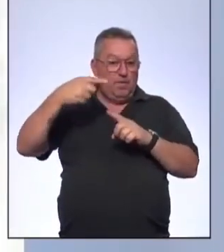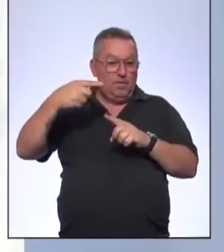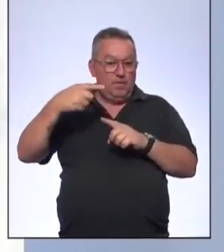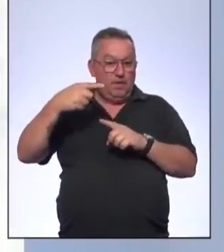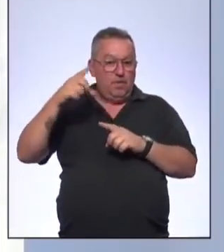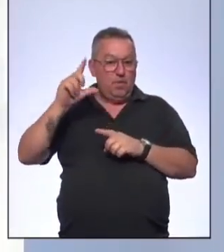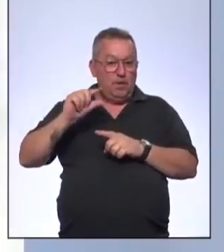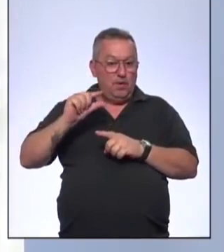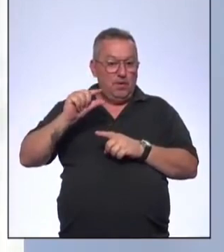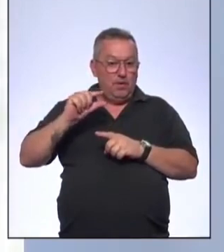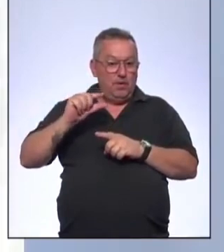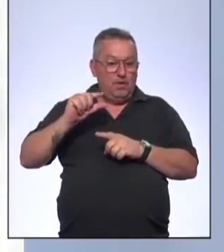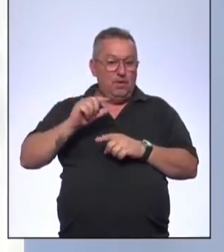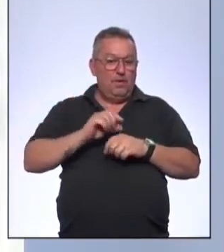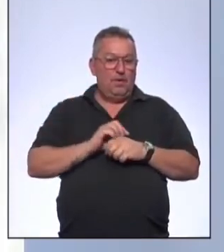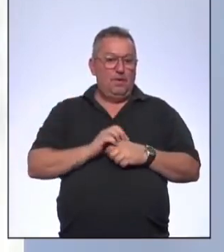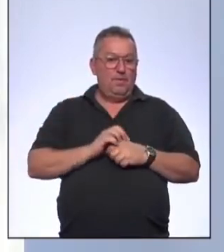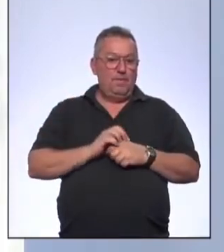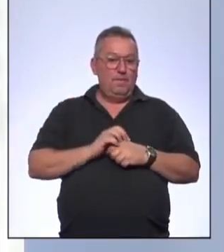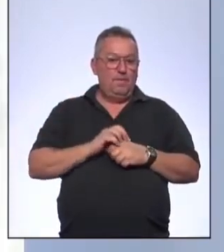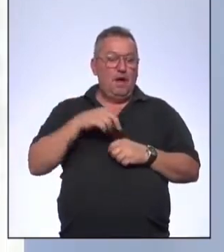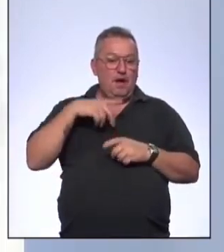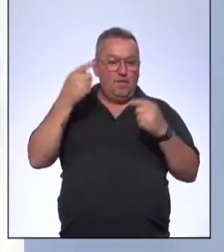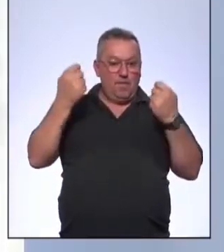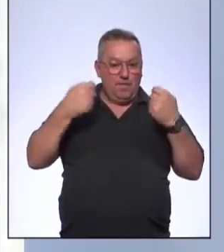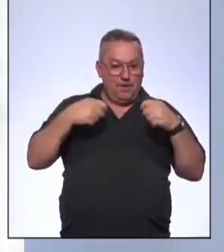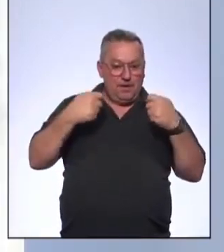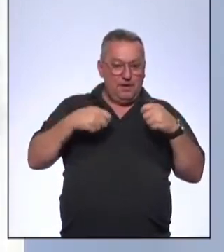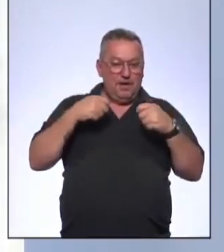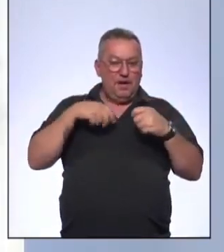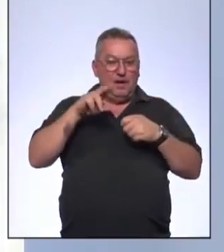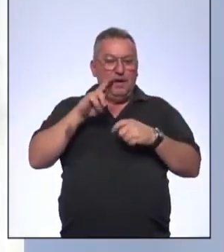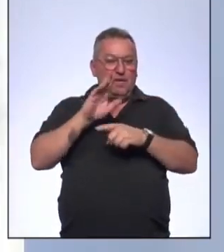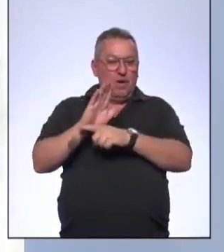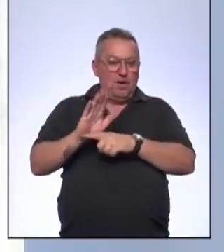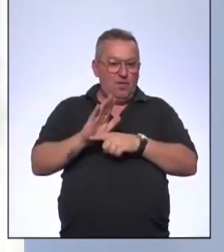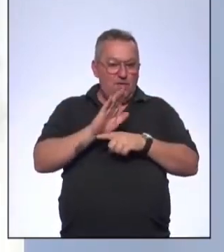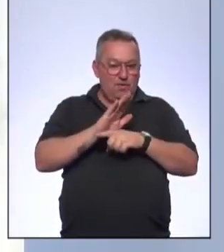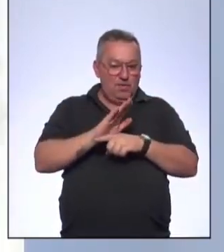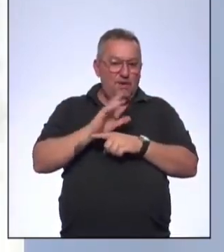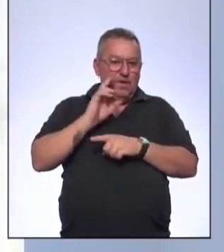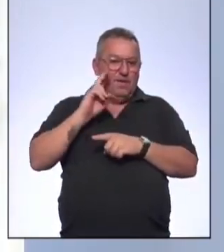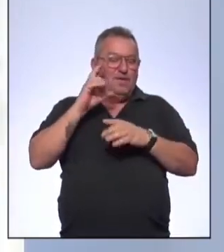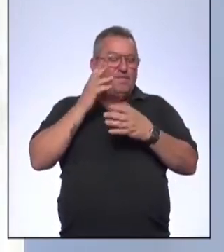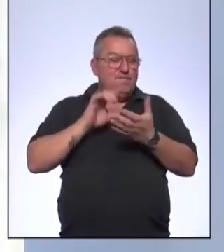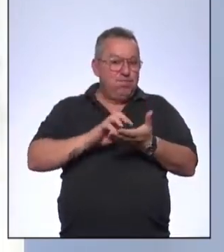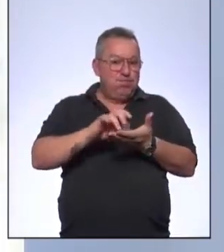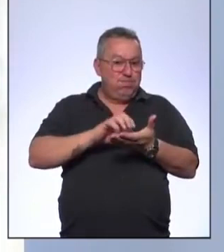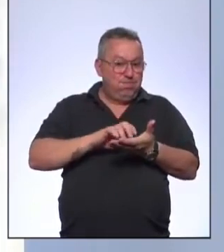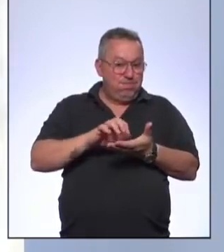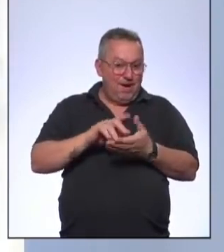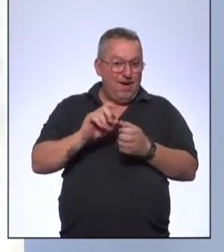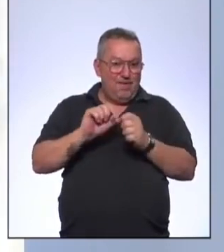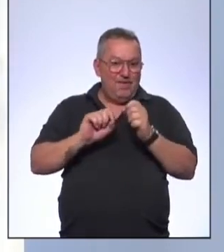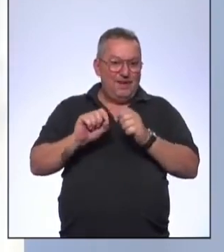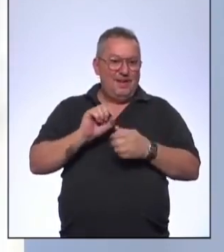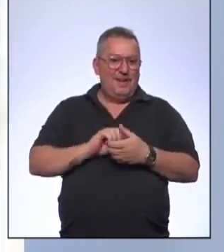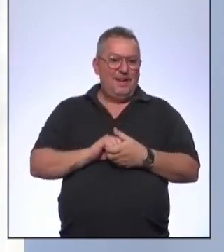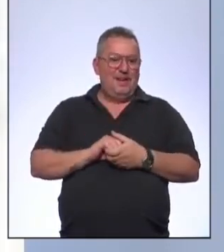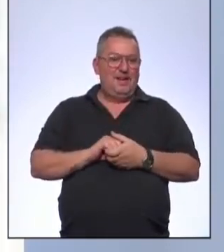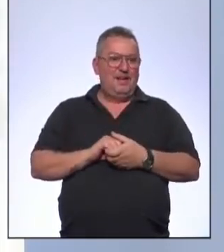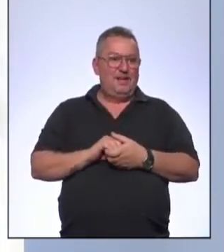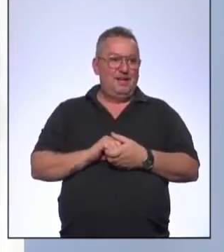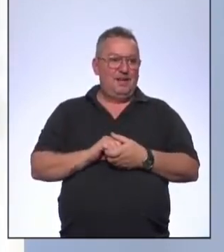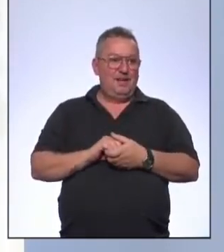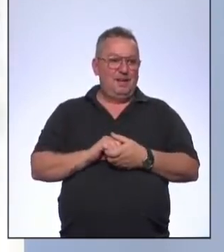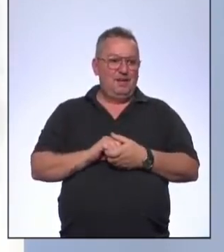o menor ao quadrado. Aí eu vou precisar da sua ajuda aí, já pega a calculadora, vamos tentar fazer aí. Então, o